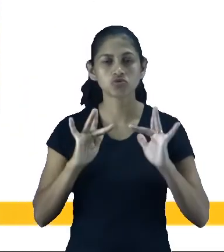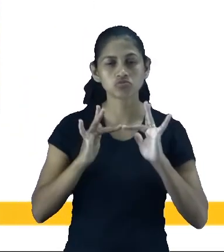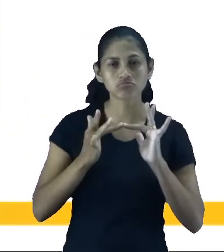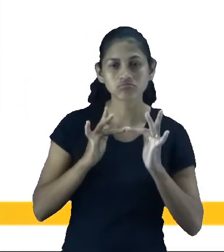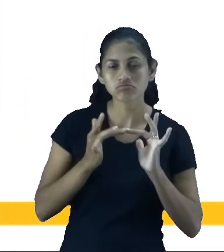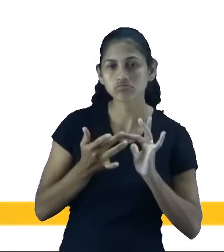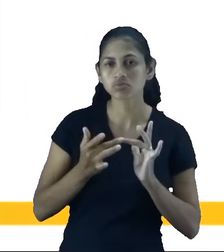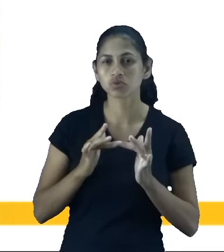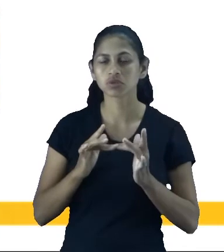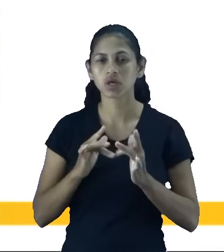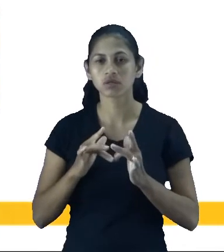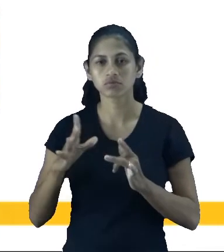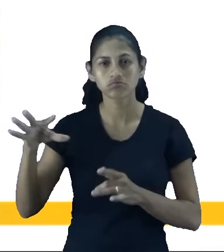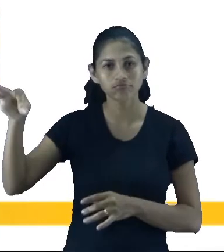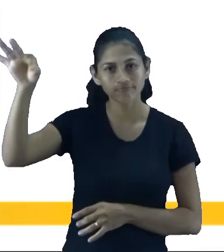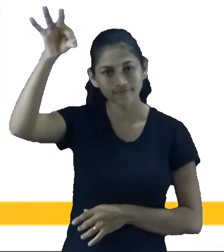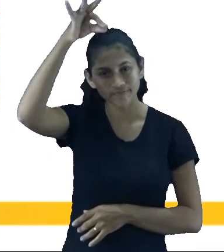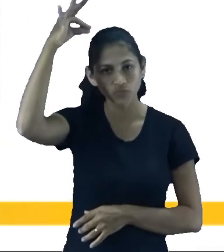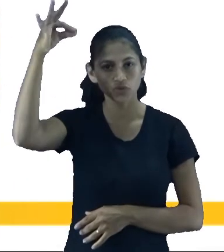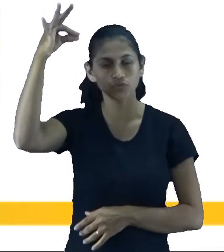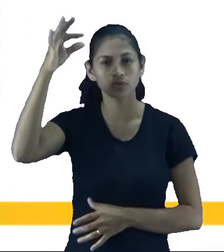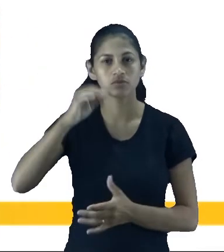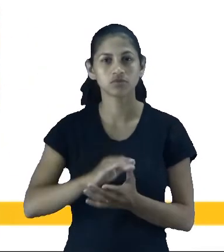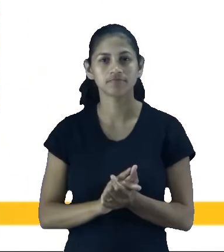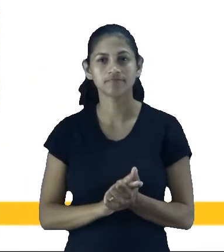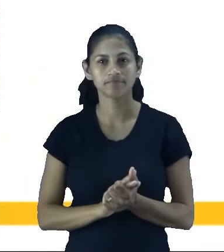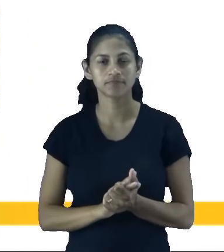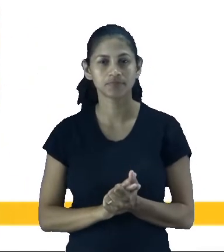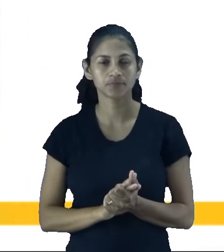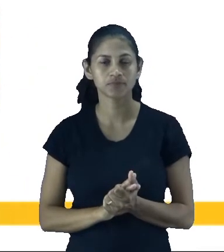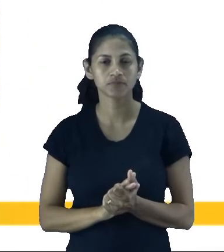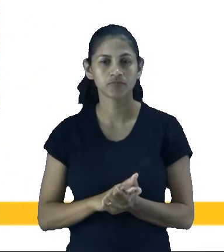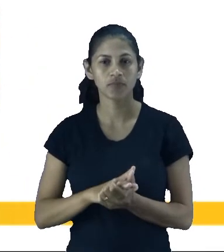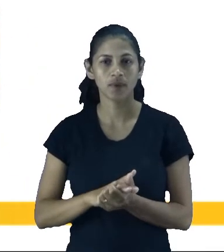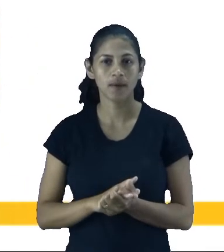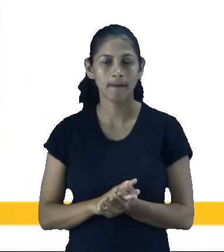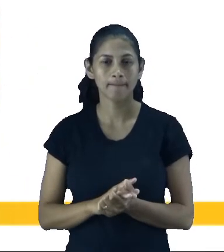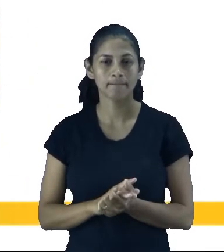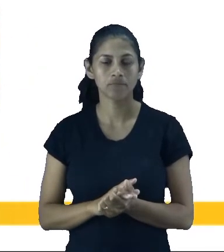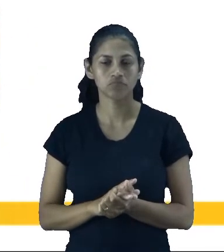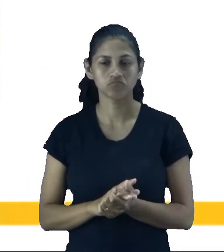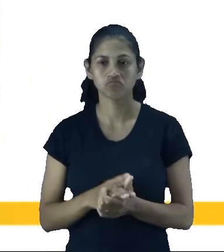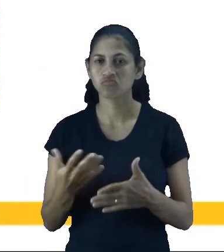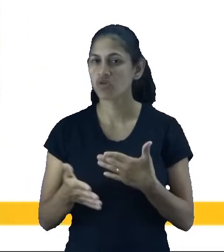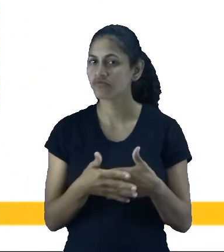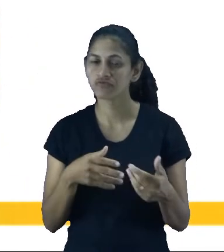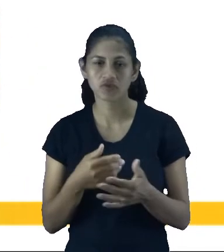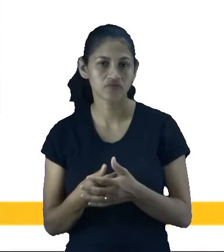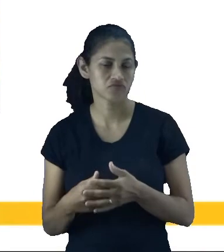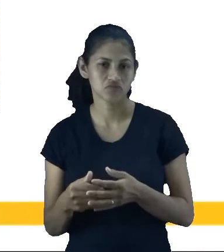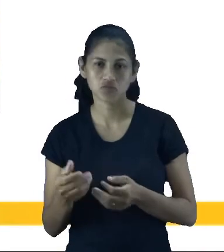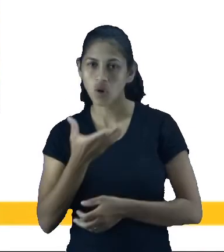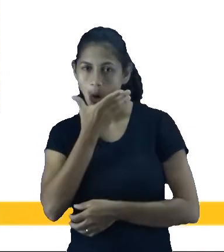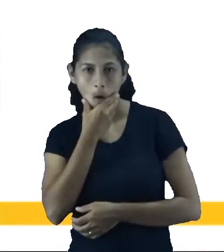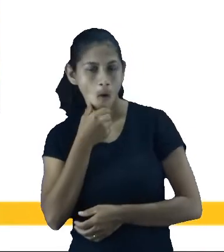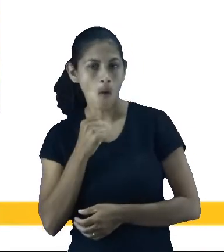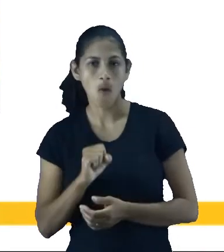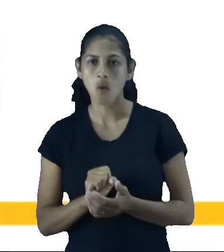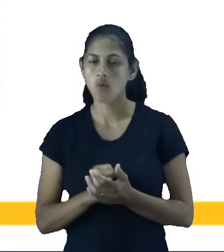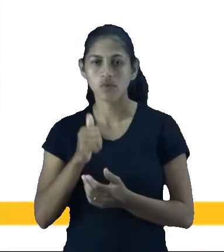mundo espirituais, os pajés, sendo homens ou mulher, sendo homem ou mulher. Então,